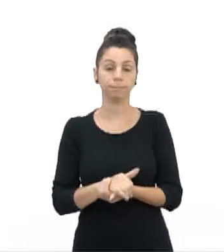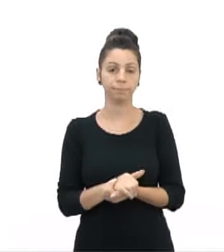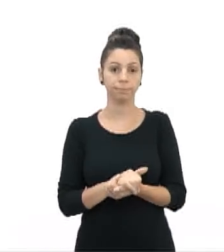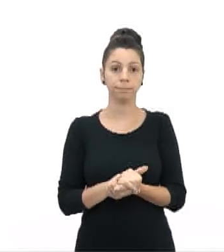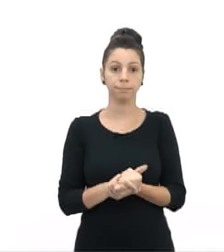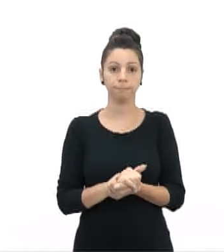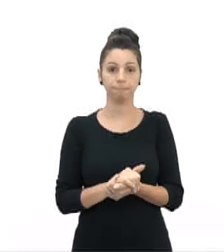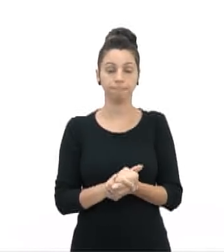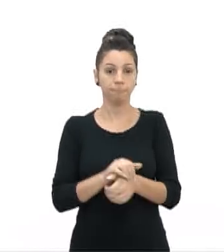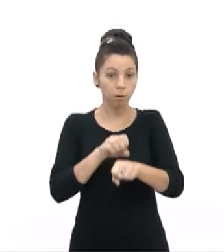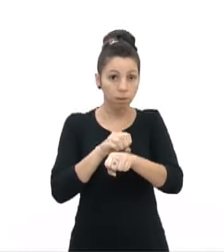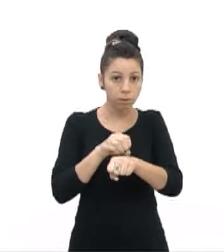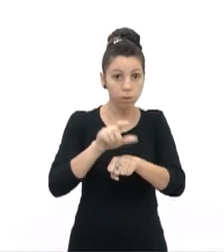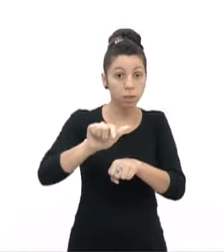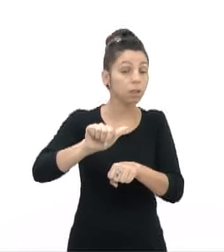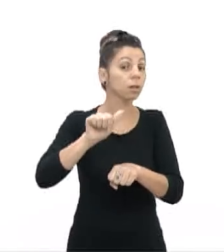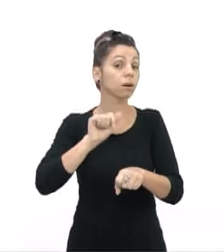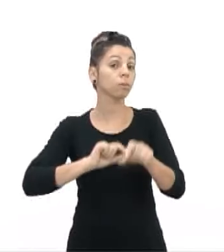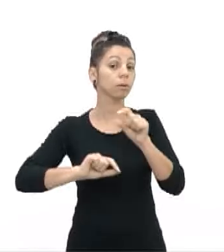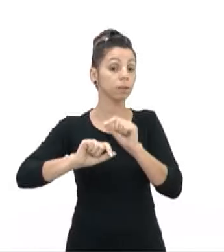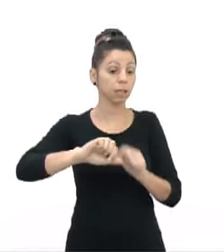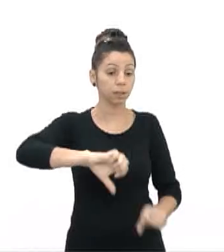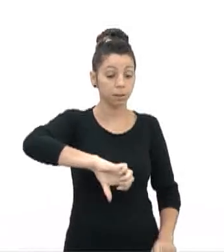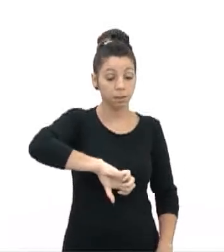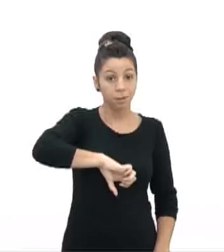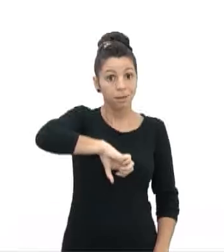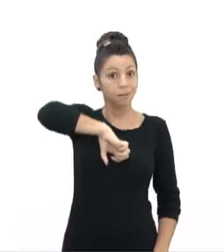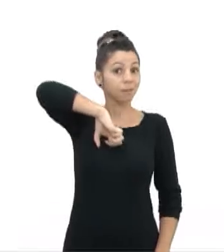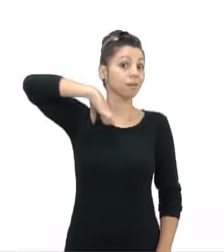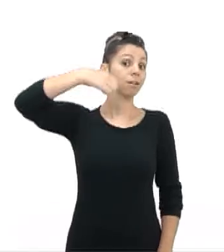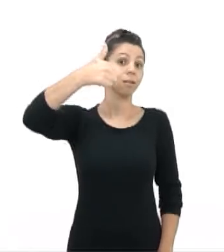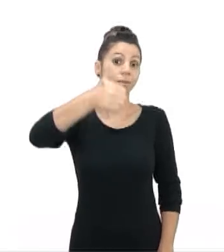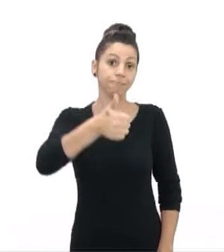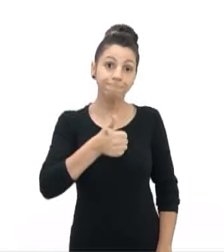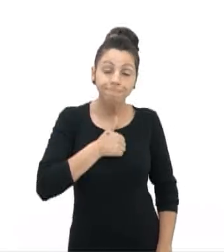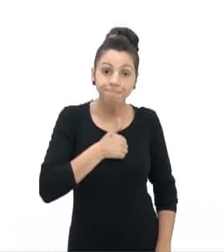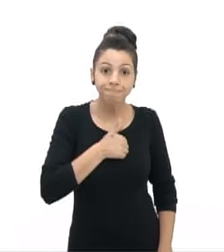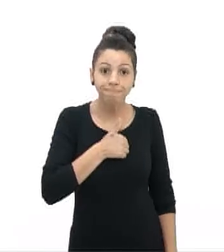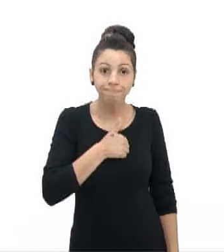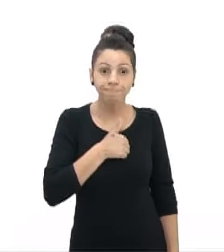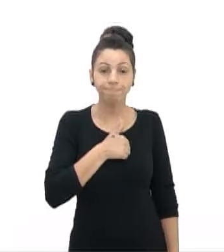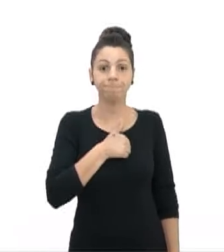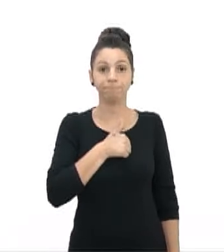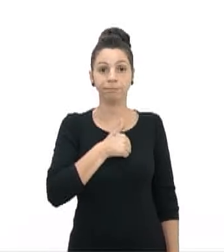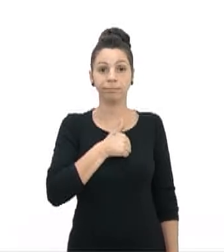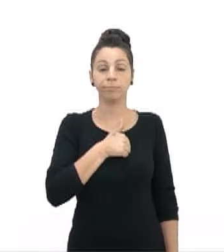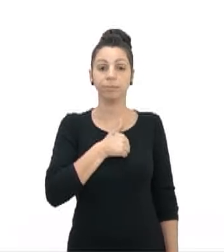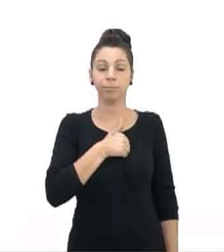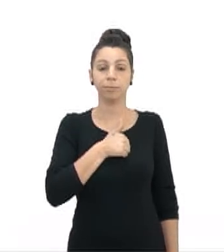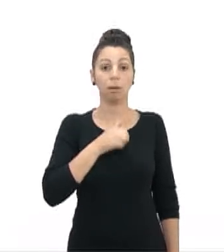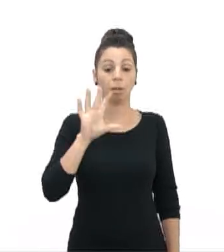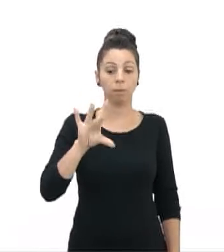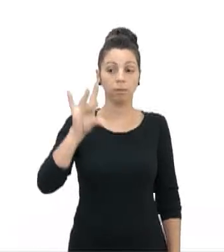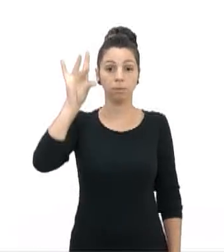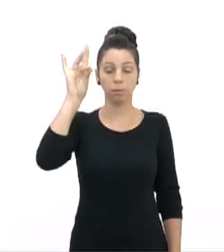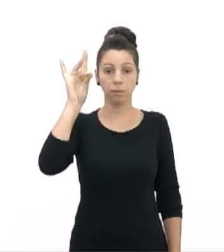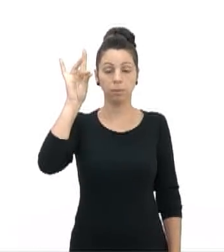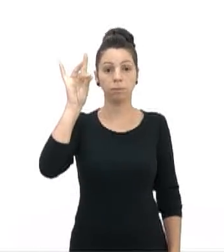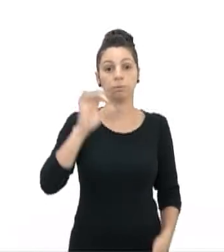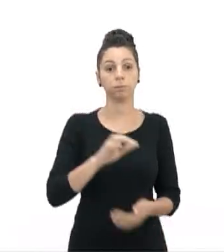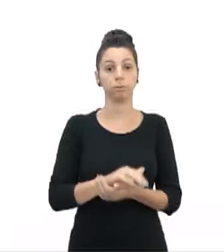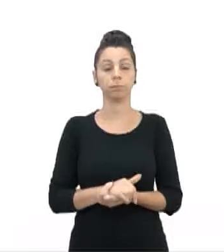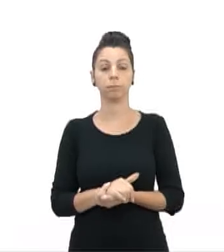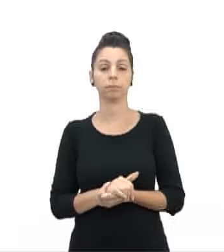outra dica que ele está dando para nós sobre a questão do pensamento. Adote, escolha,